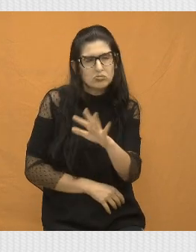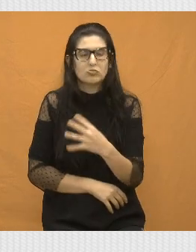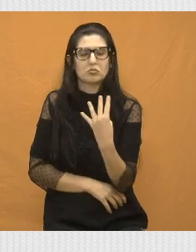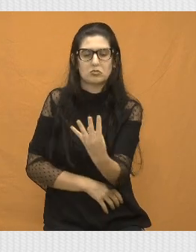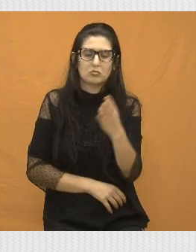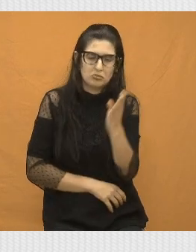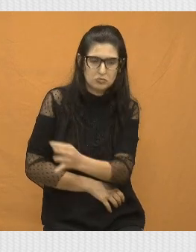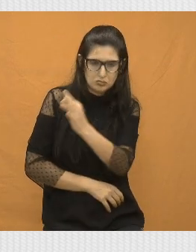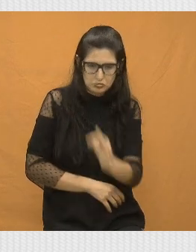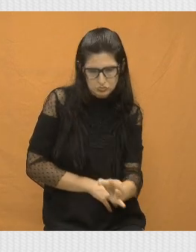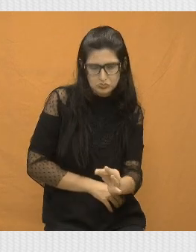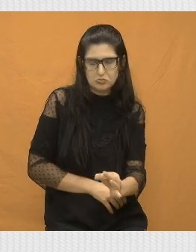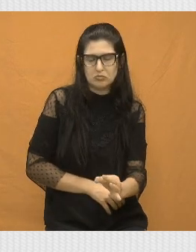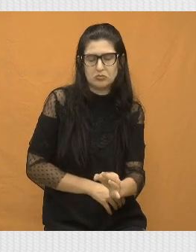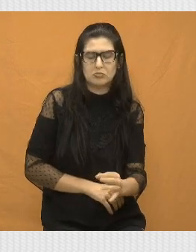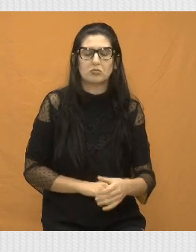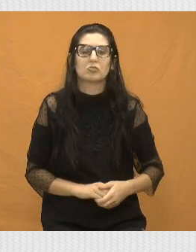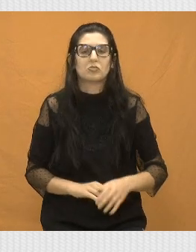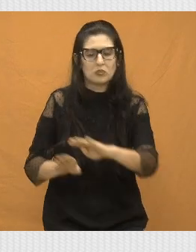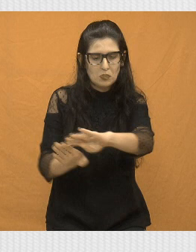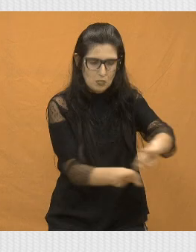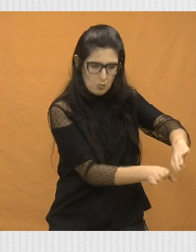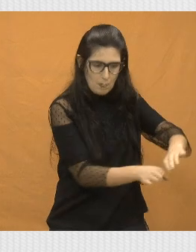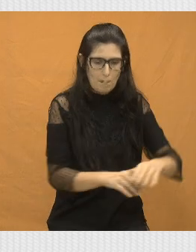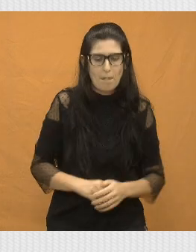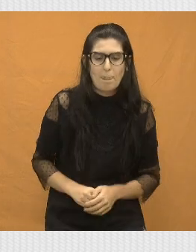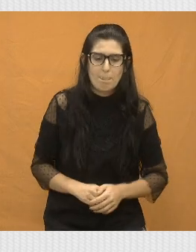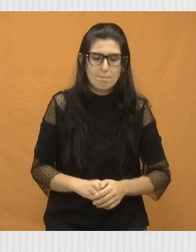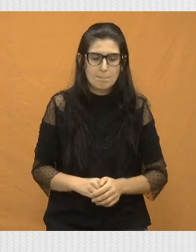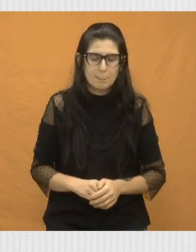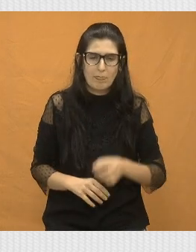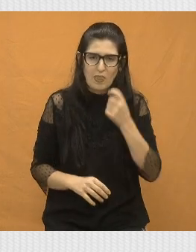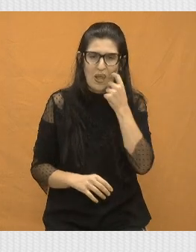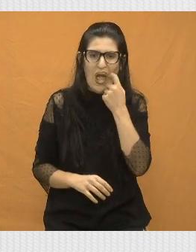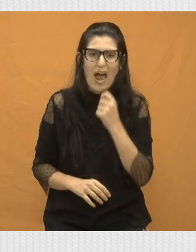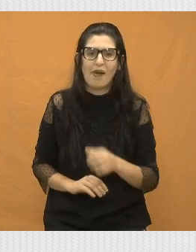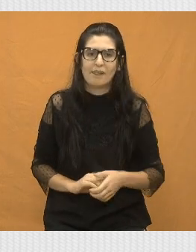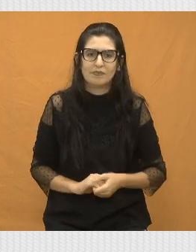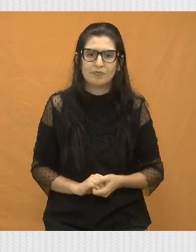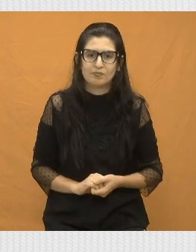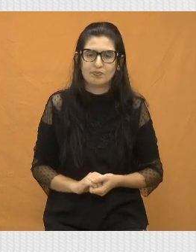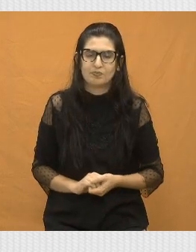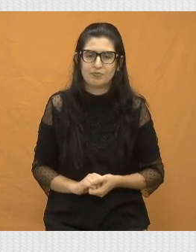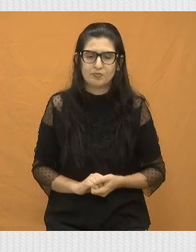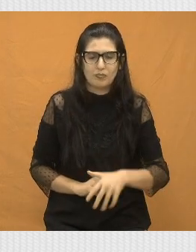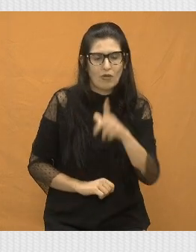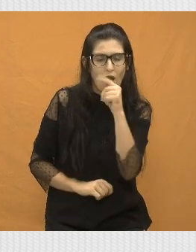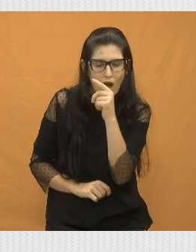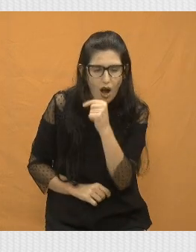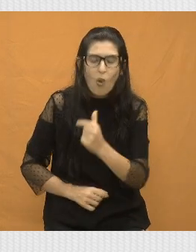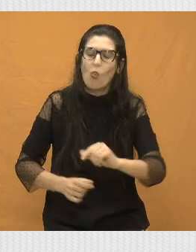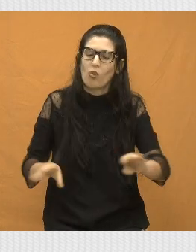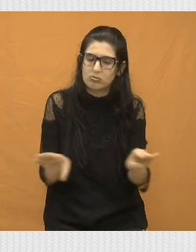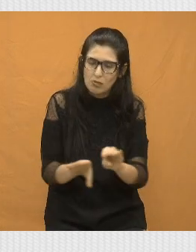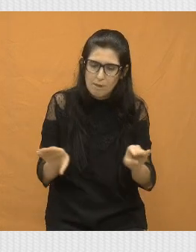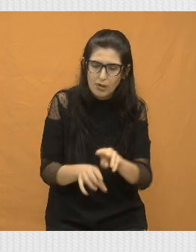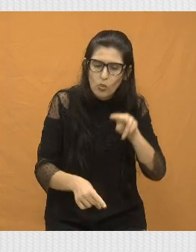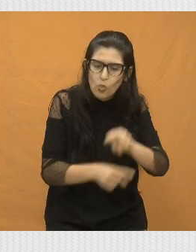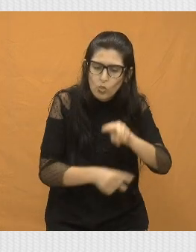4%, posso arredondar. Saneamento, que seria o serviço de água e esgoto da